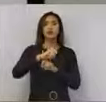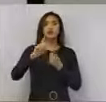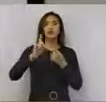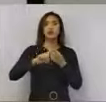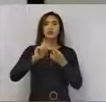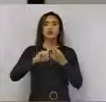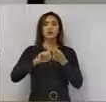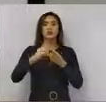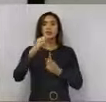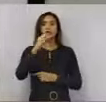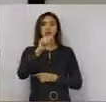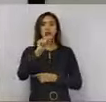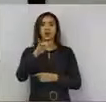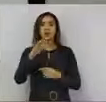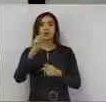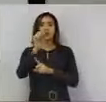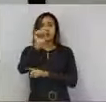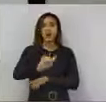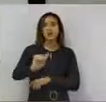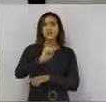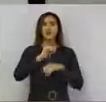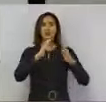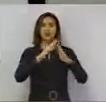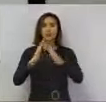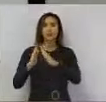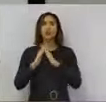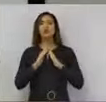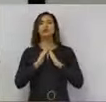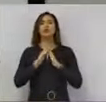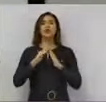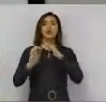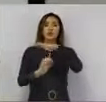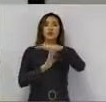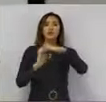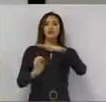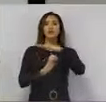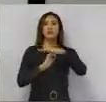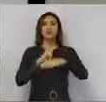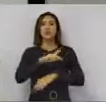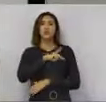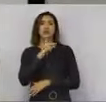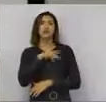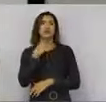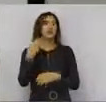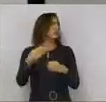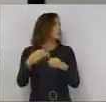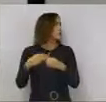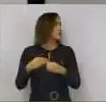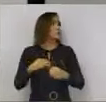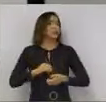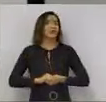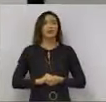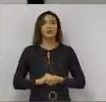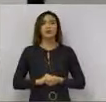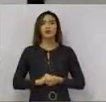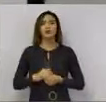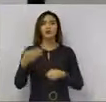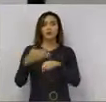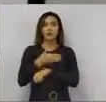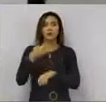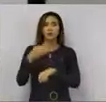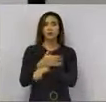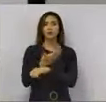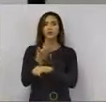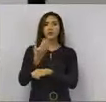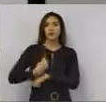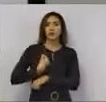classe, associação de moradores, empresas, órgãos federais, municipais e estaduais que estão presentes